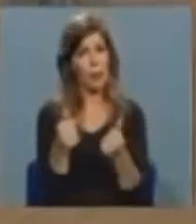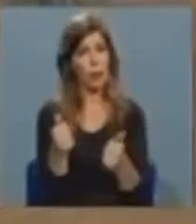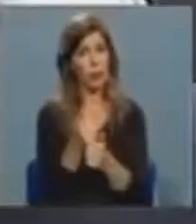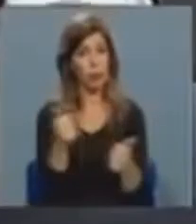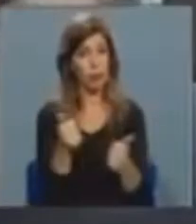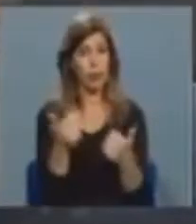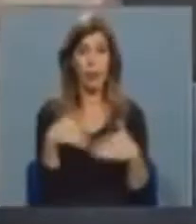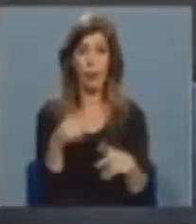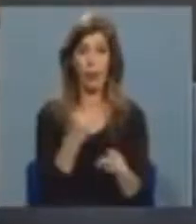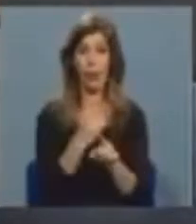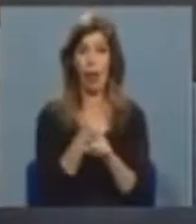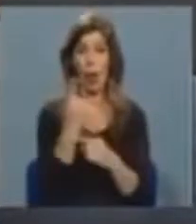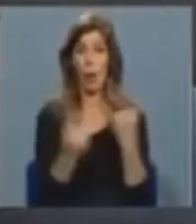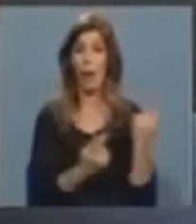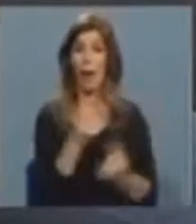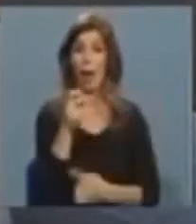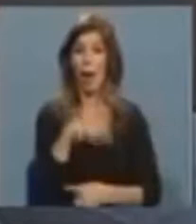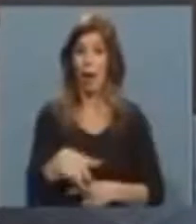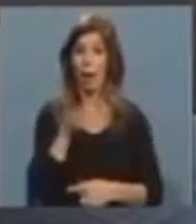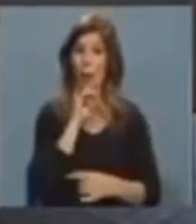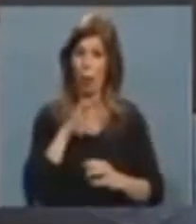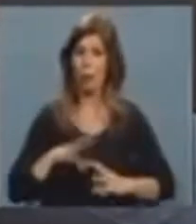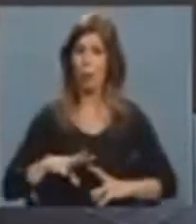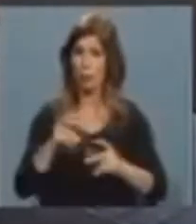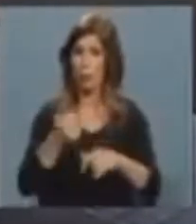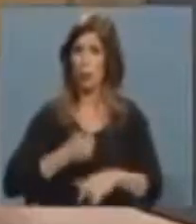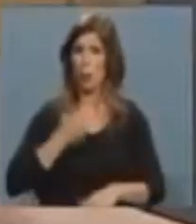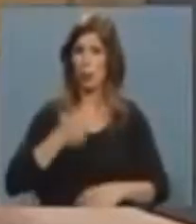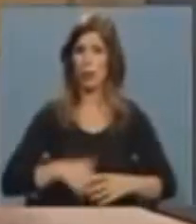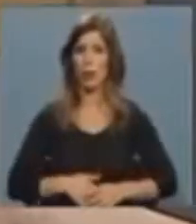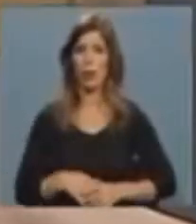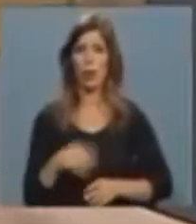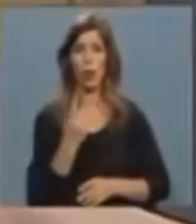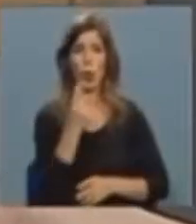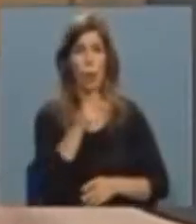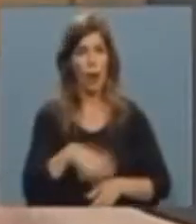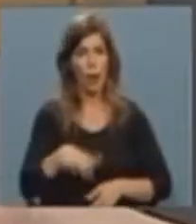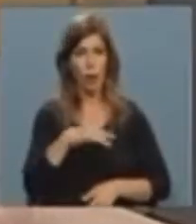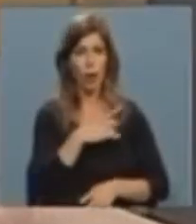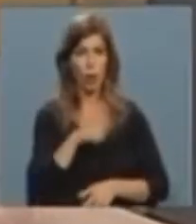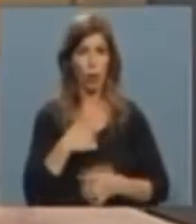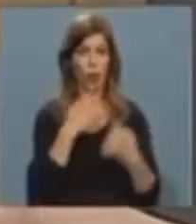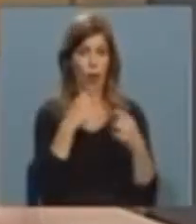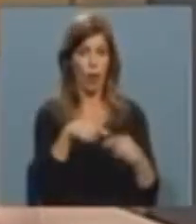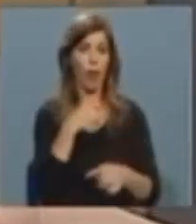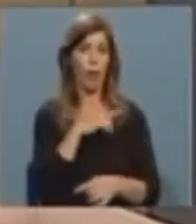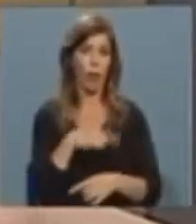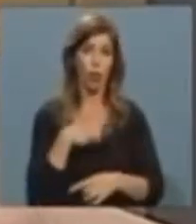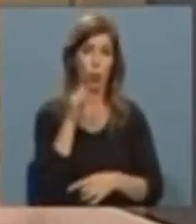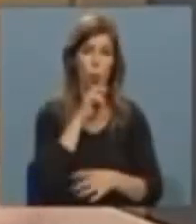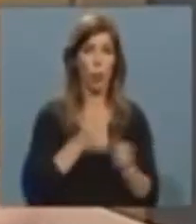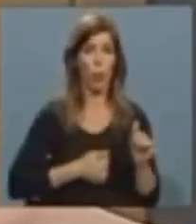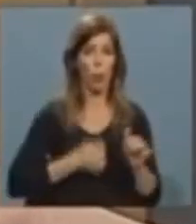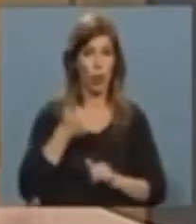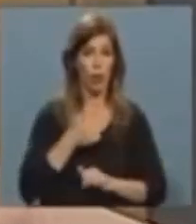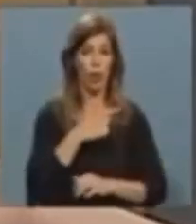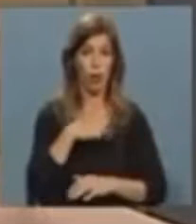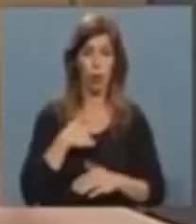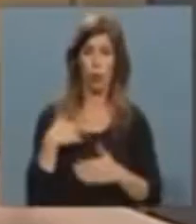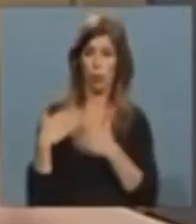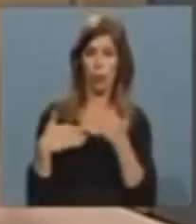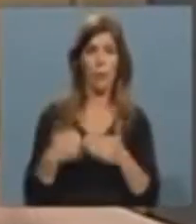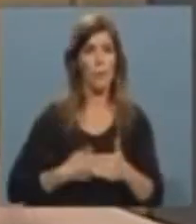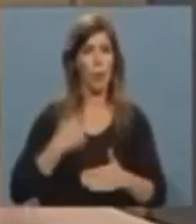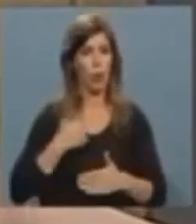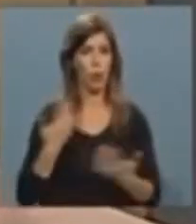no entanto, áreas que podem ser desenvolvidas. É uma das áreas em que podemos melhorar e em que temos vindo a melhorar, que